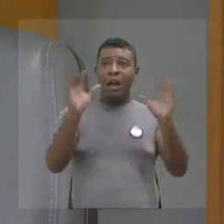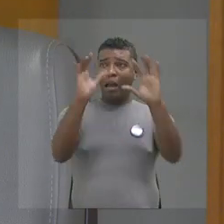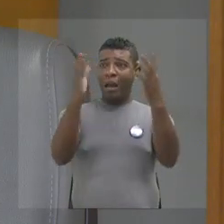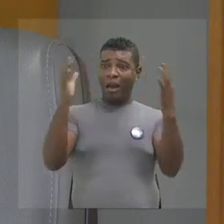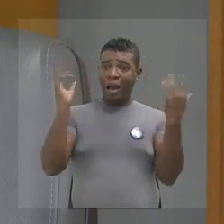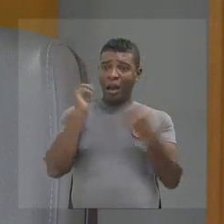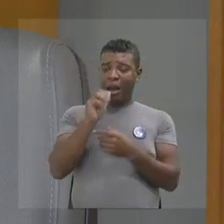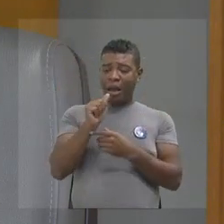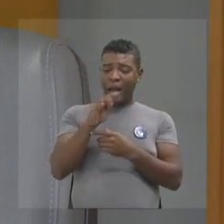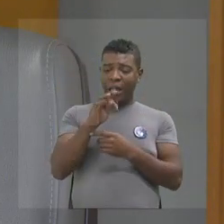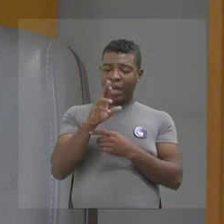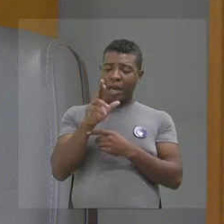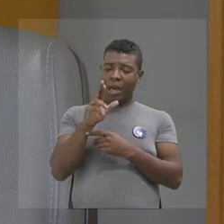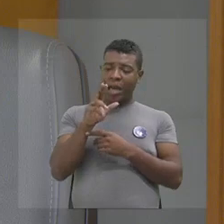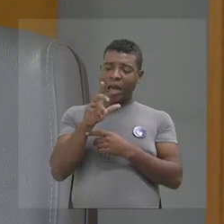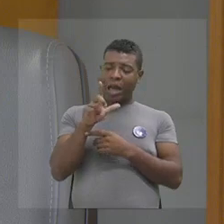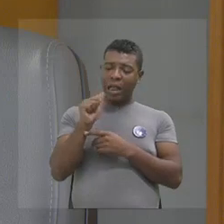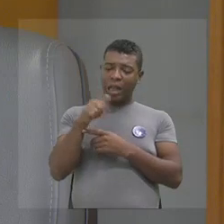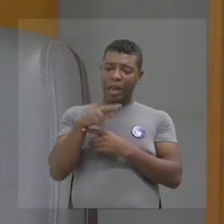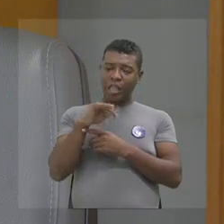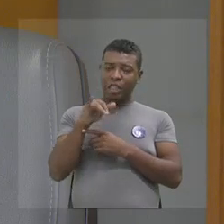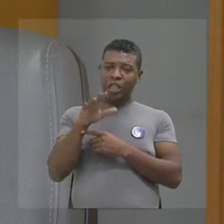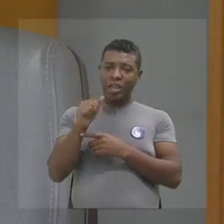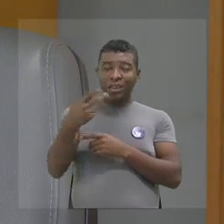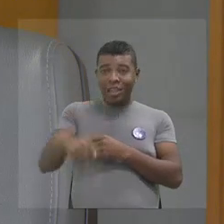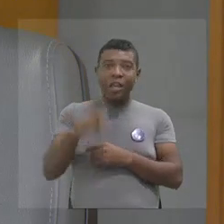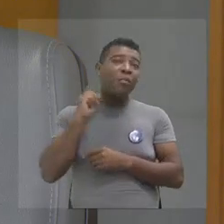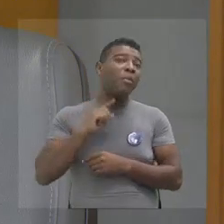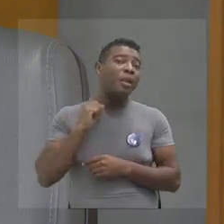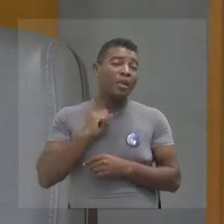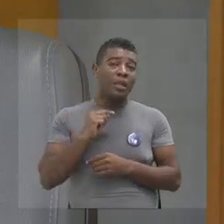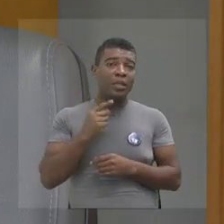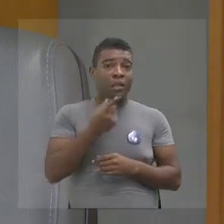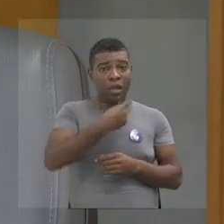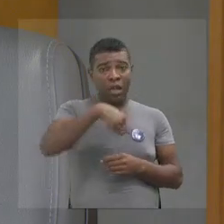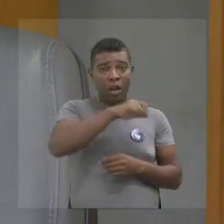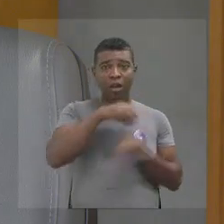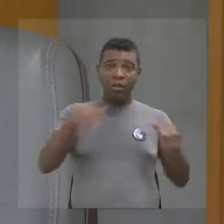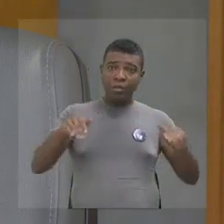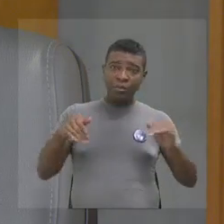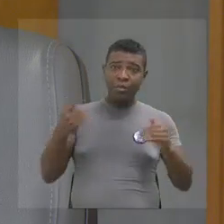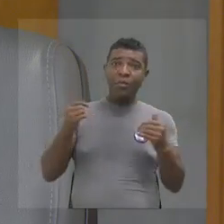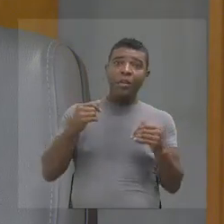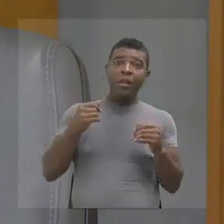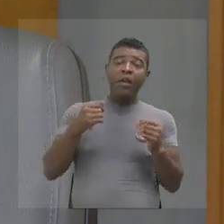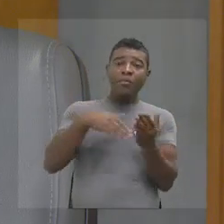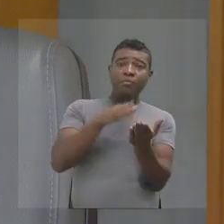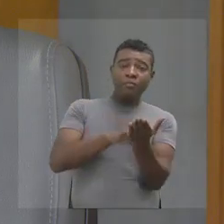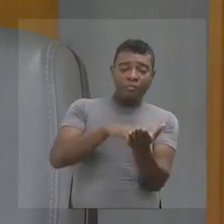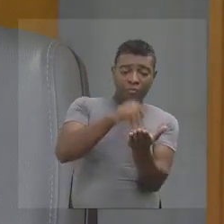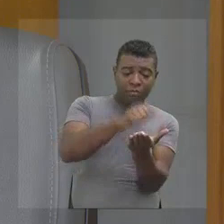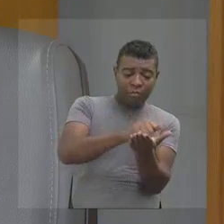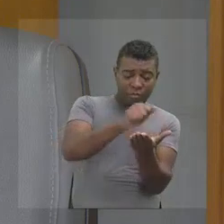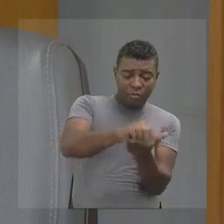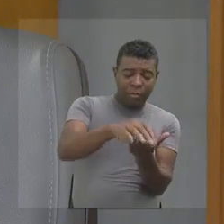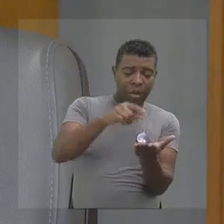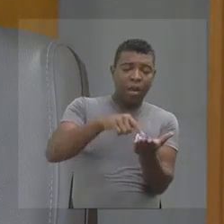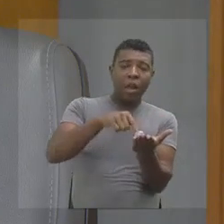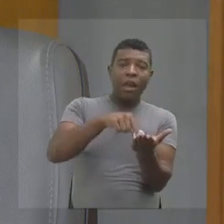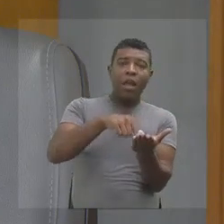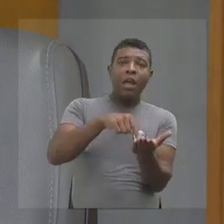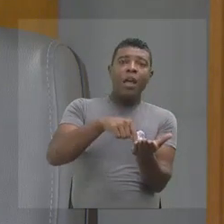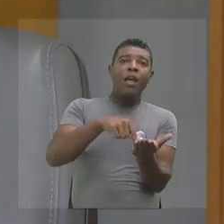o nosso mandato junto ao mandato da deputado federal do da salabel inclusive protocolou uma denúncia ao Ministério Público Federal